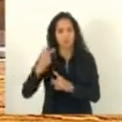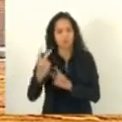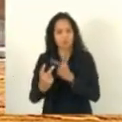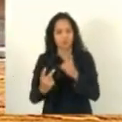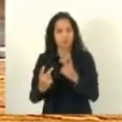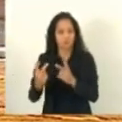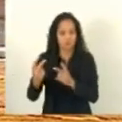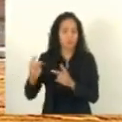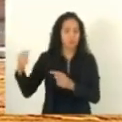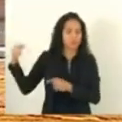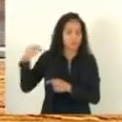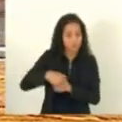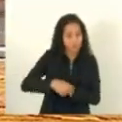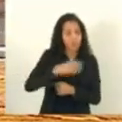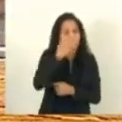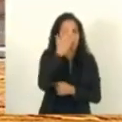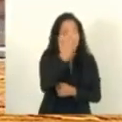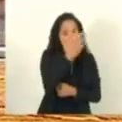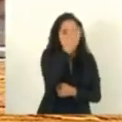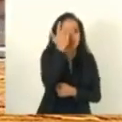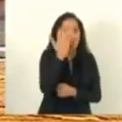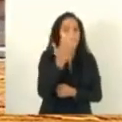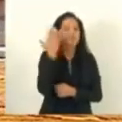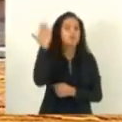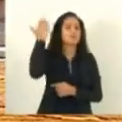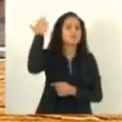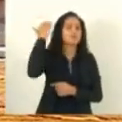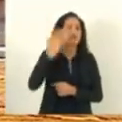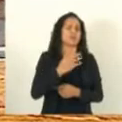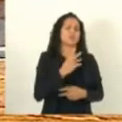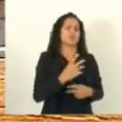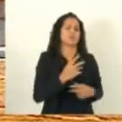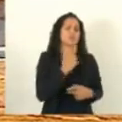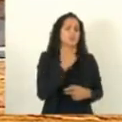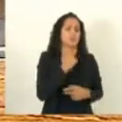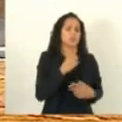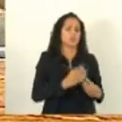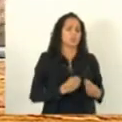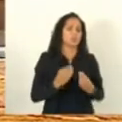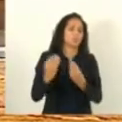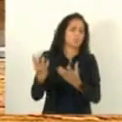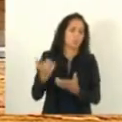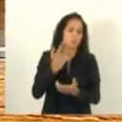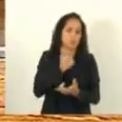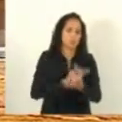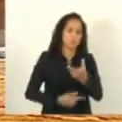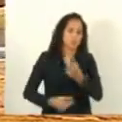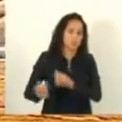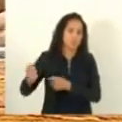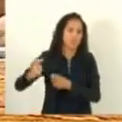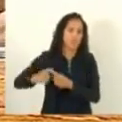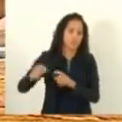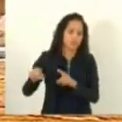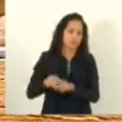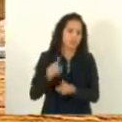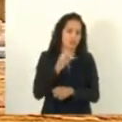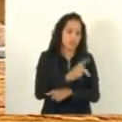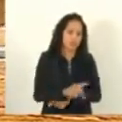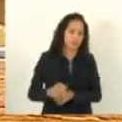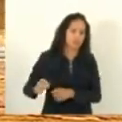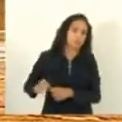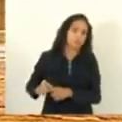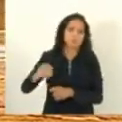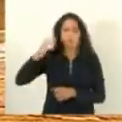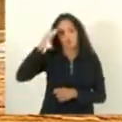as pessoas que doaram sangue para o meu filho, Fernando, que hoje, além de ser médico, é professor de medicina.